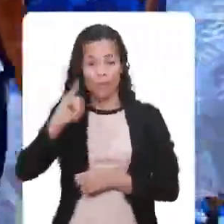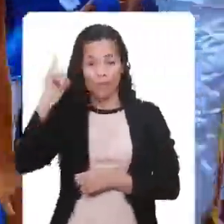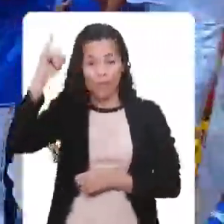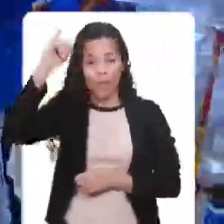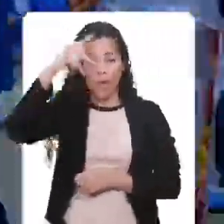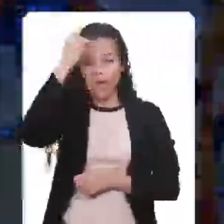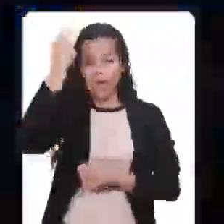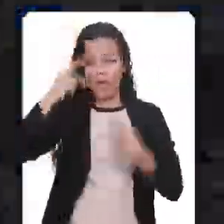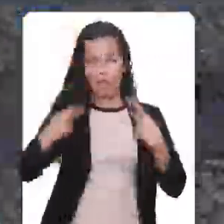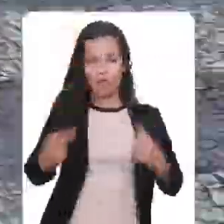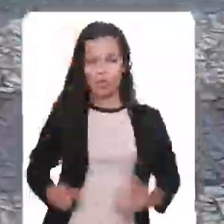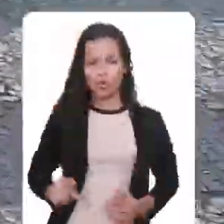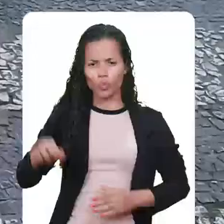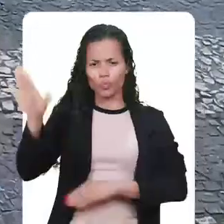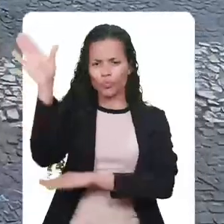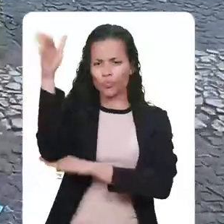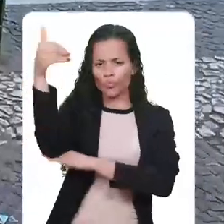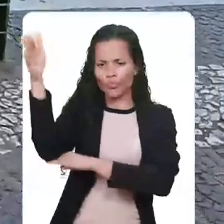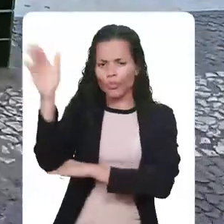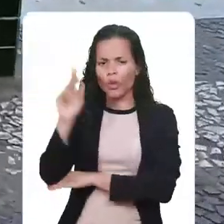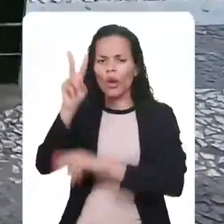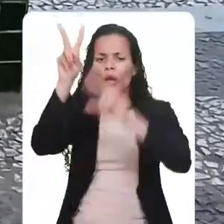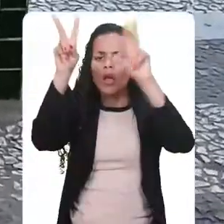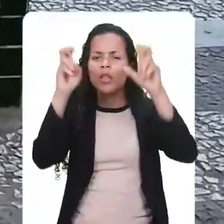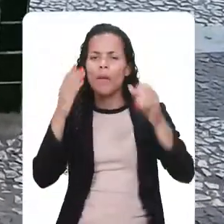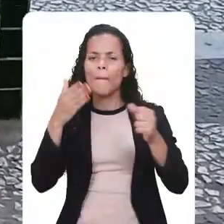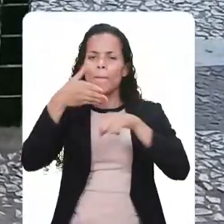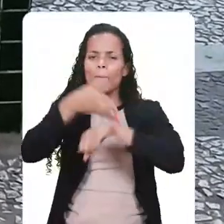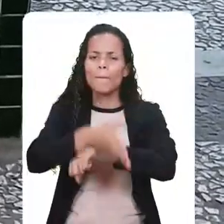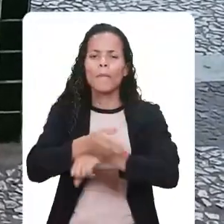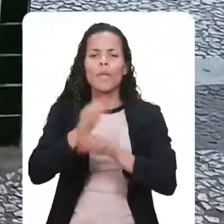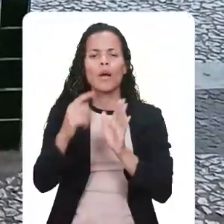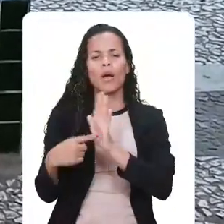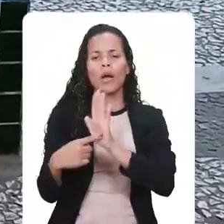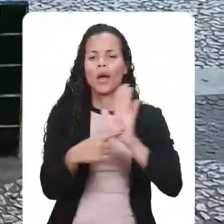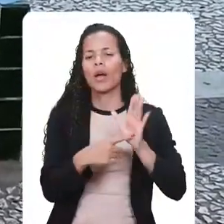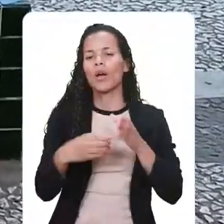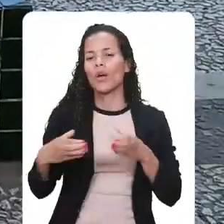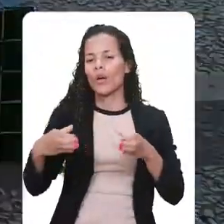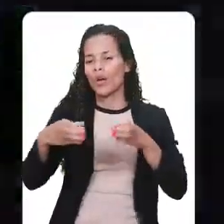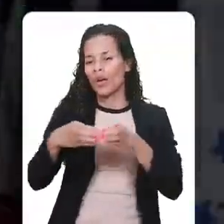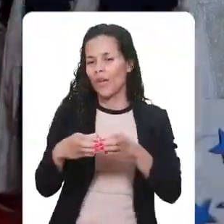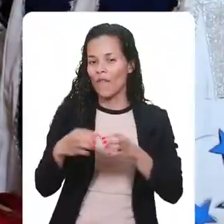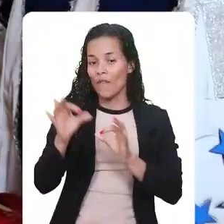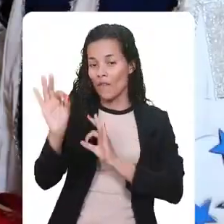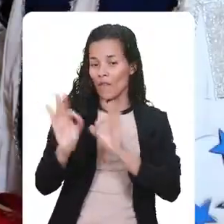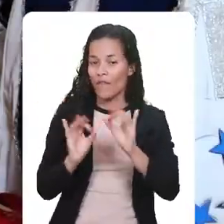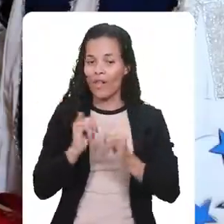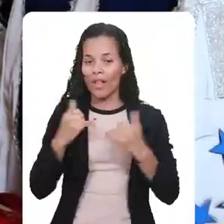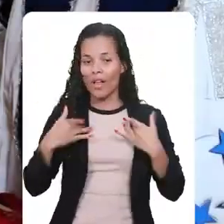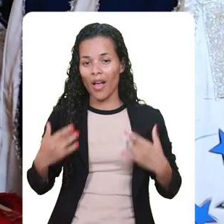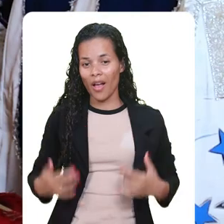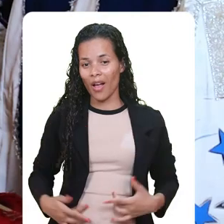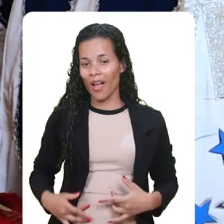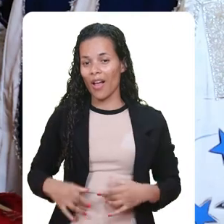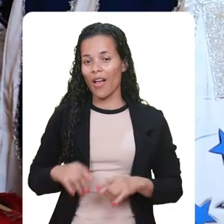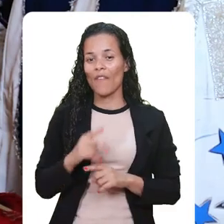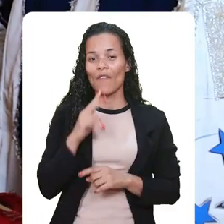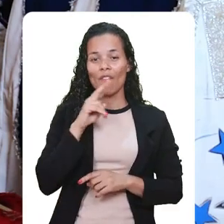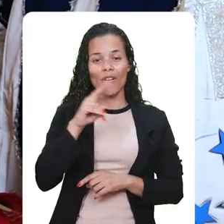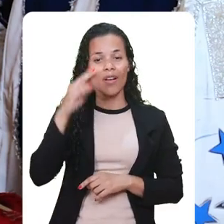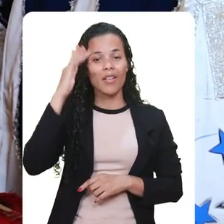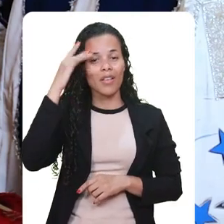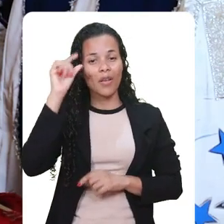Os trajes e estandartes são fundamentais e descrevem a temática abordada por cada grupo. Falar dos trajes do boi de